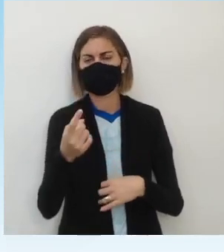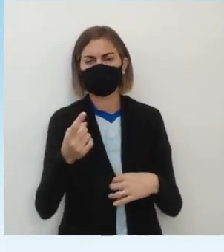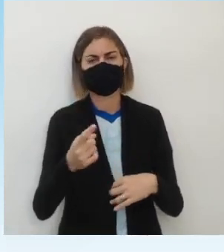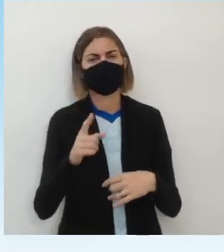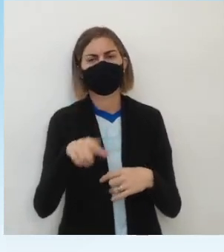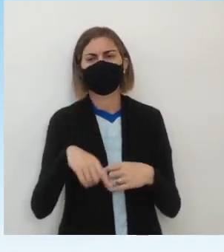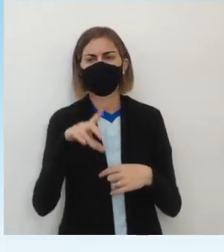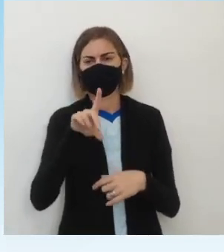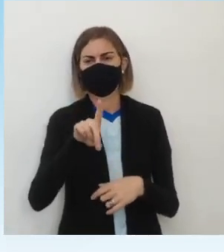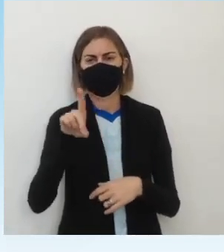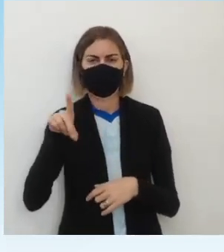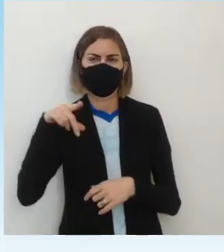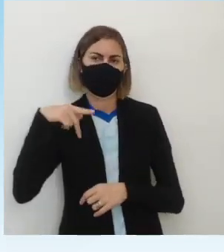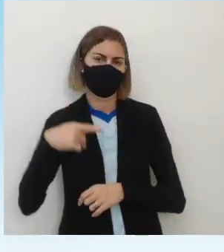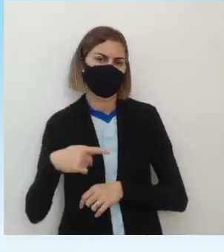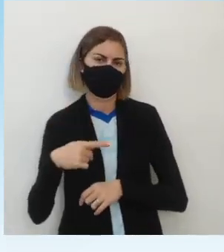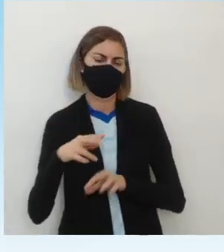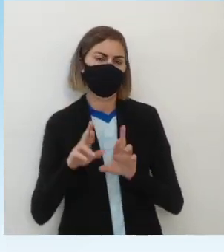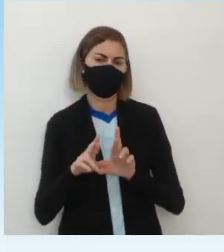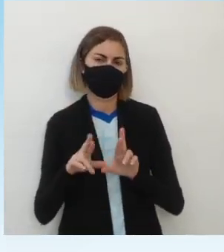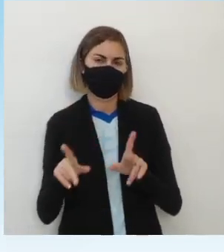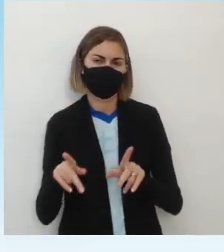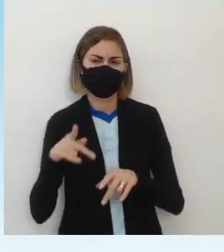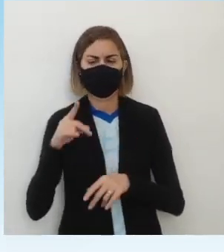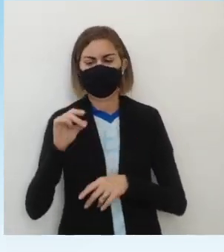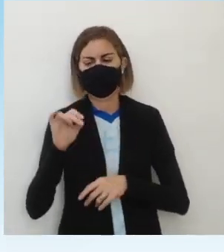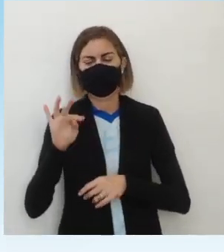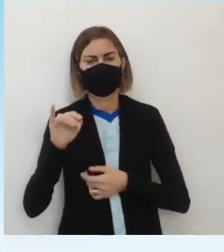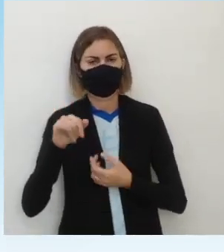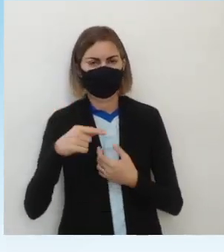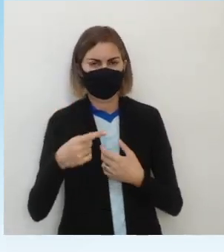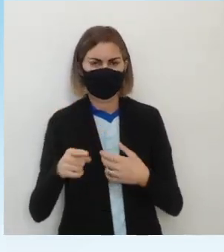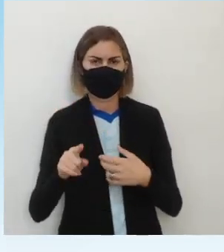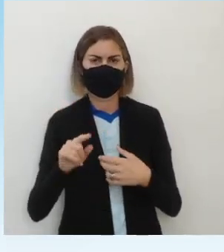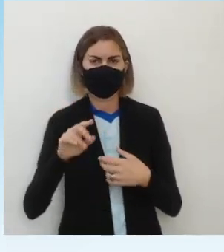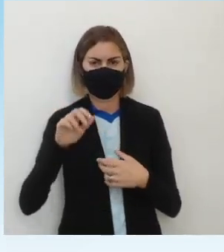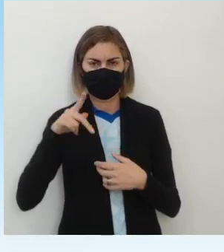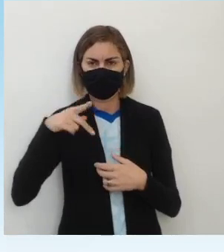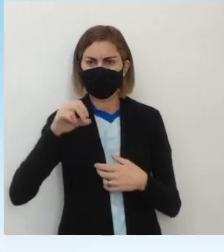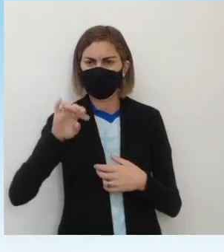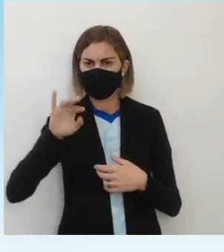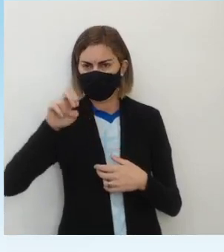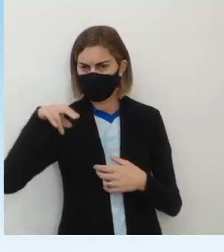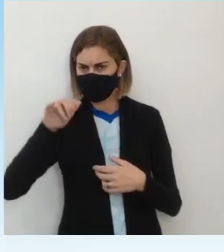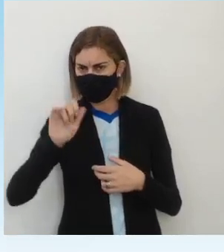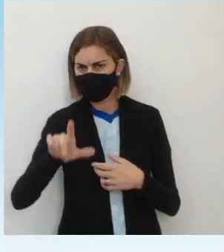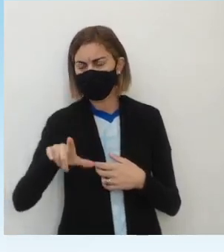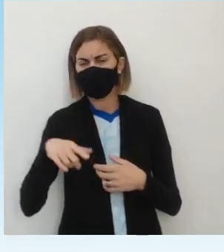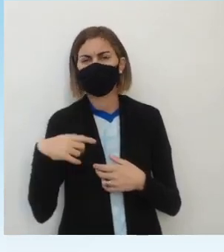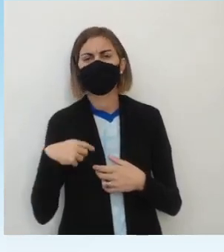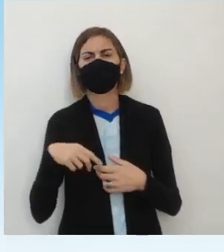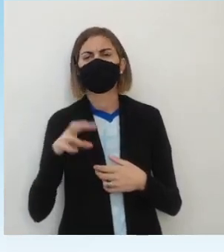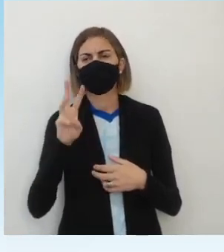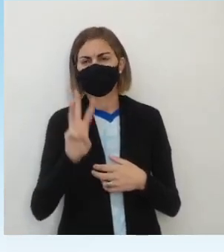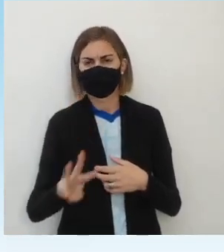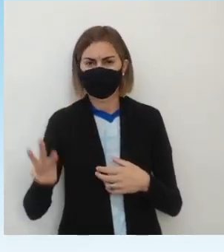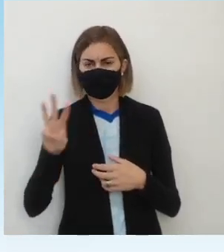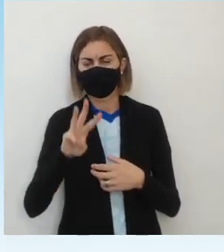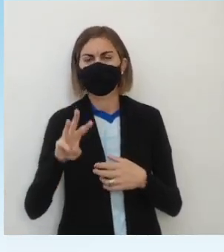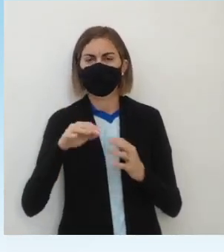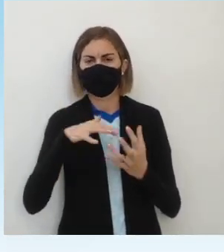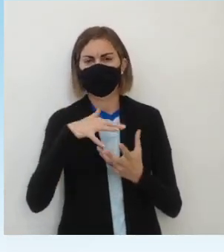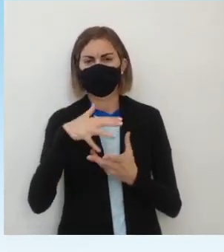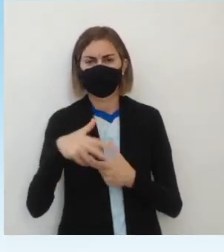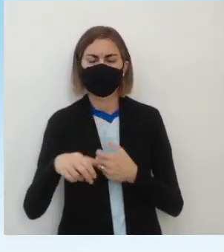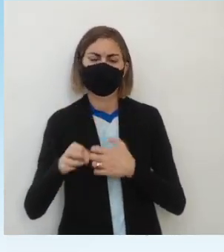A DDP, ou a diferença de potencial, vulgarmente chamada de voltagem, né, na eletricidade ou no